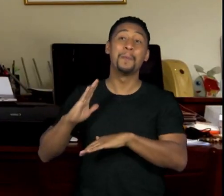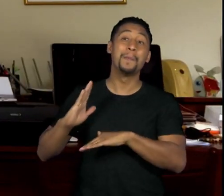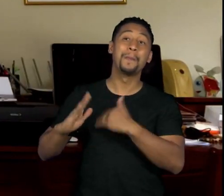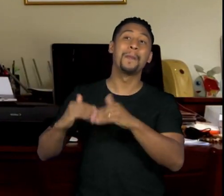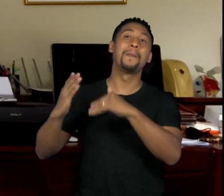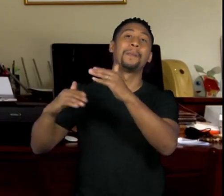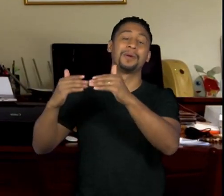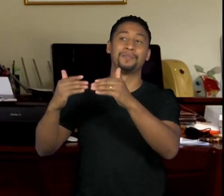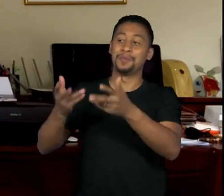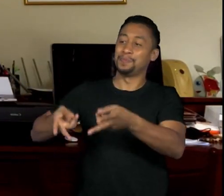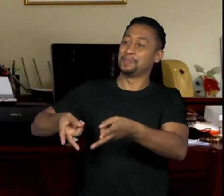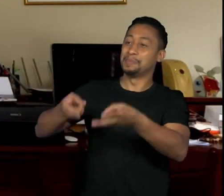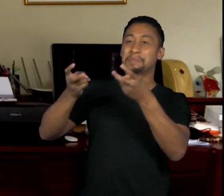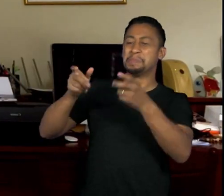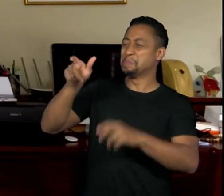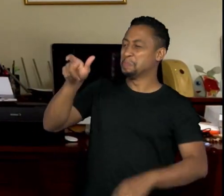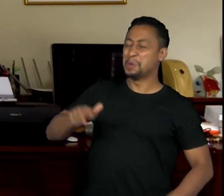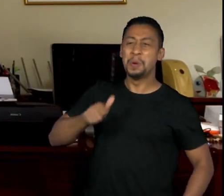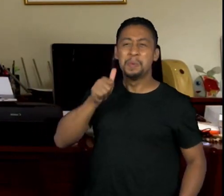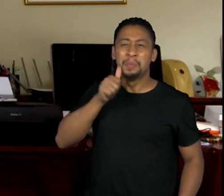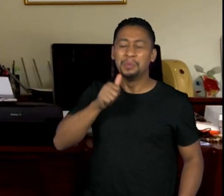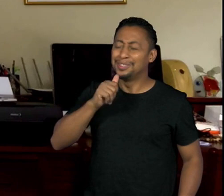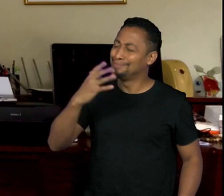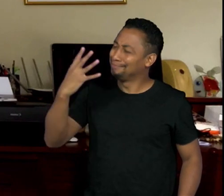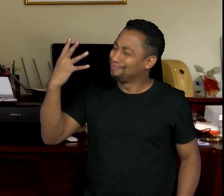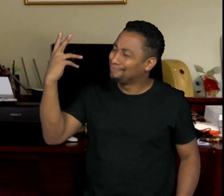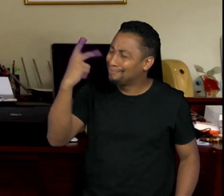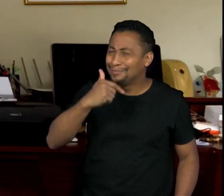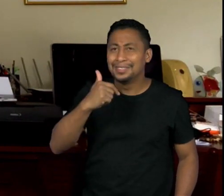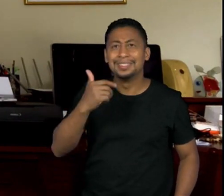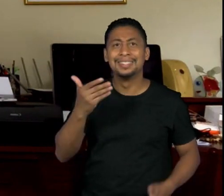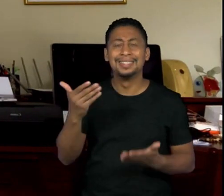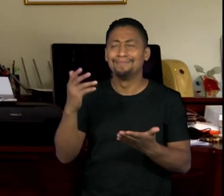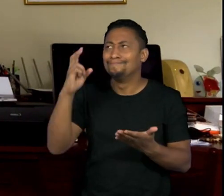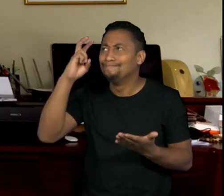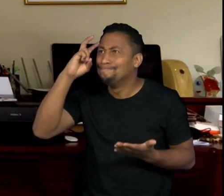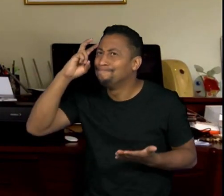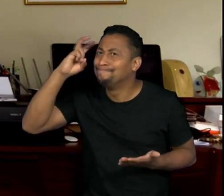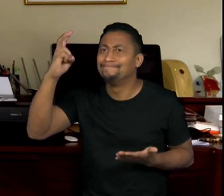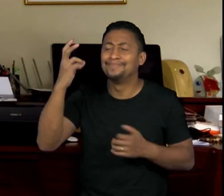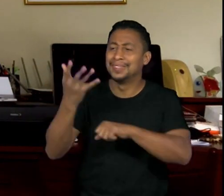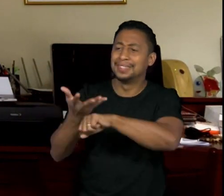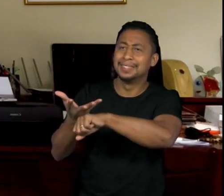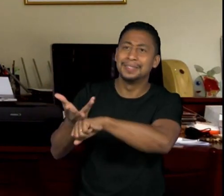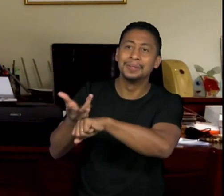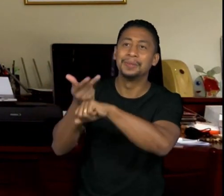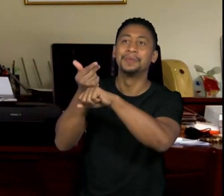vi florescer uma mulher muito bonita, muito interessante, muito talentosa.